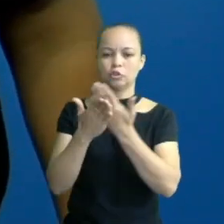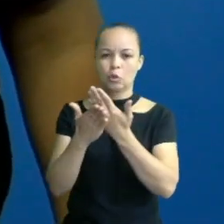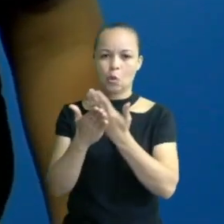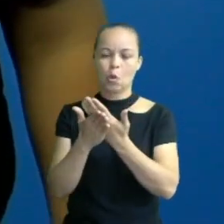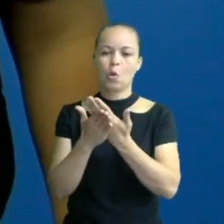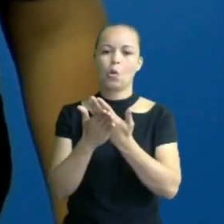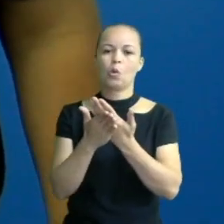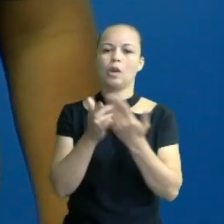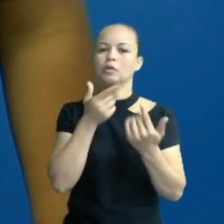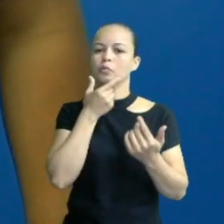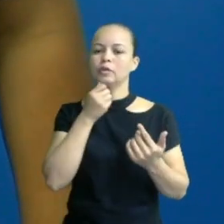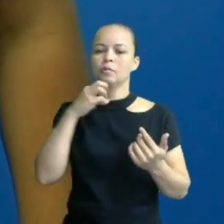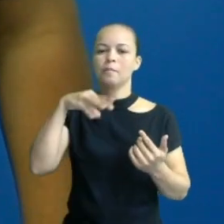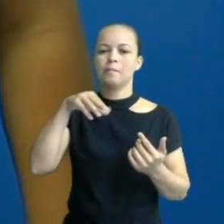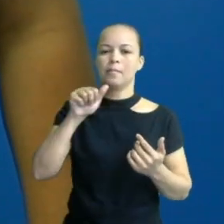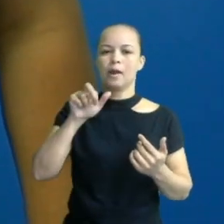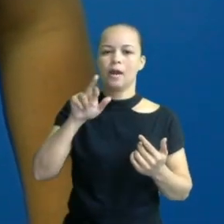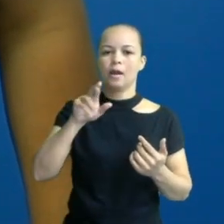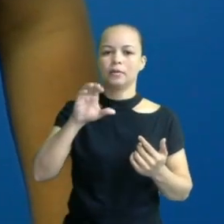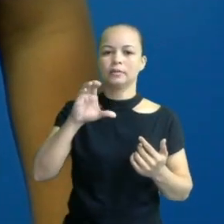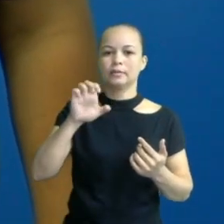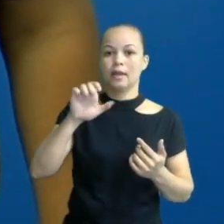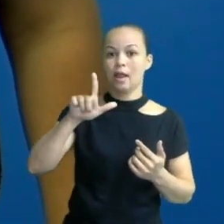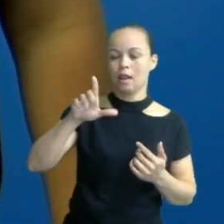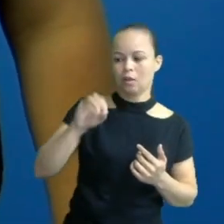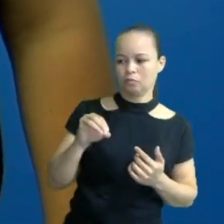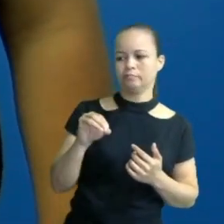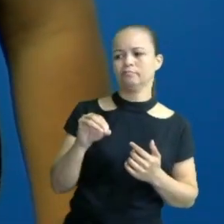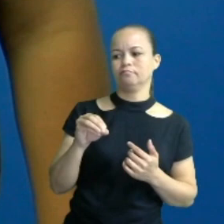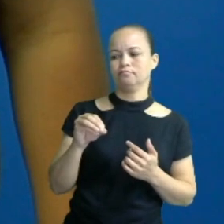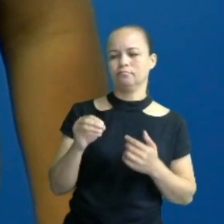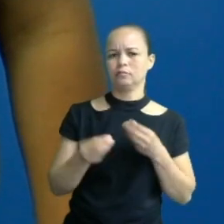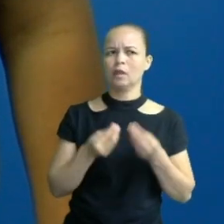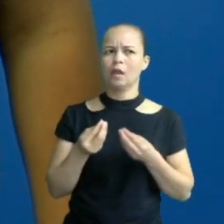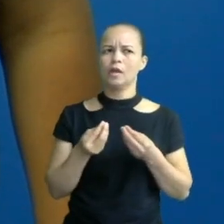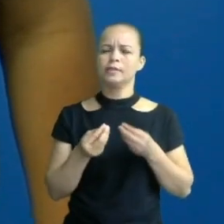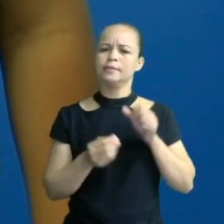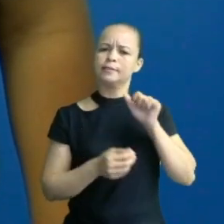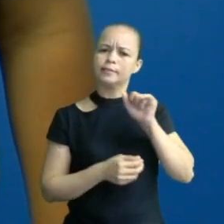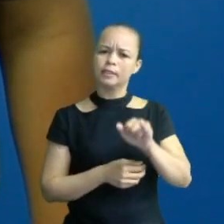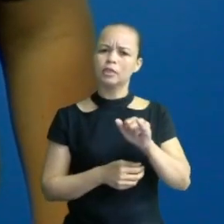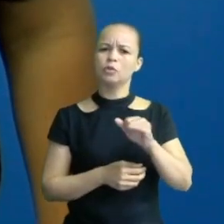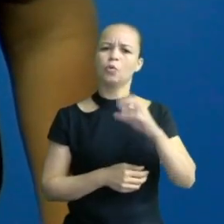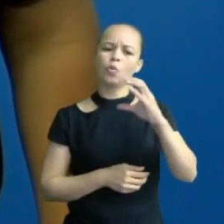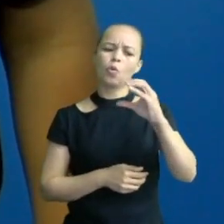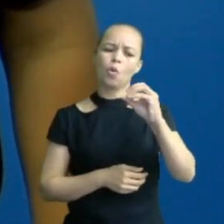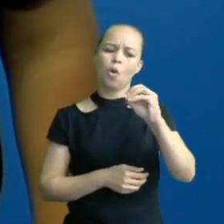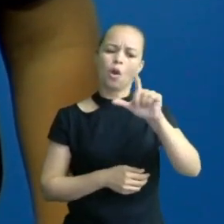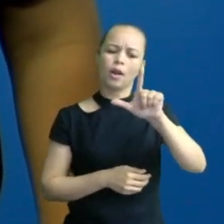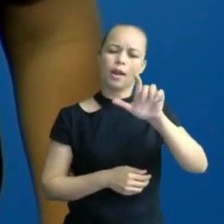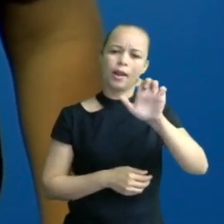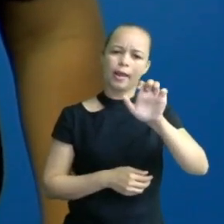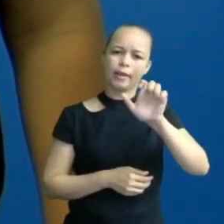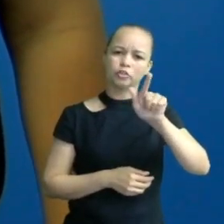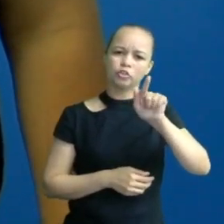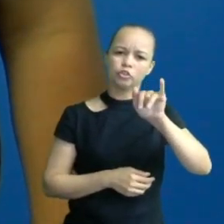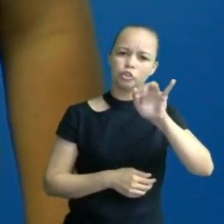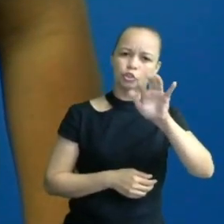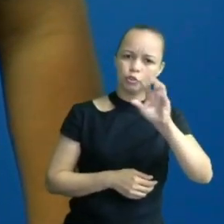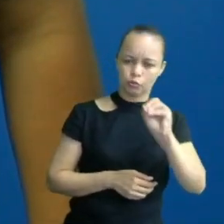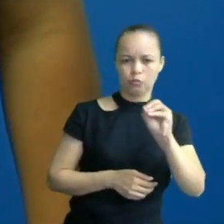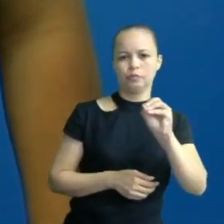seja, A-O. Então, se o colégio exigiu o O,